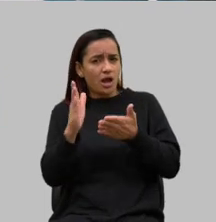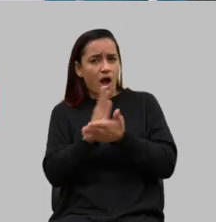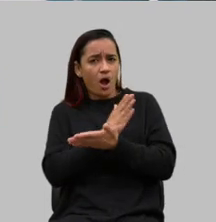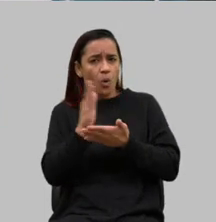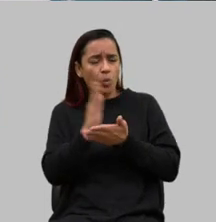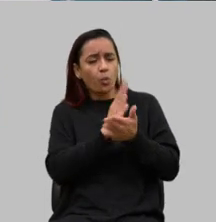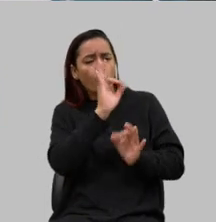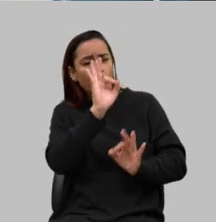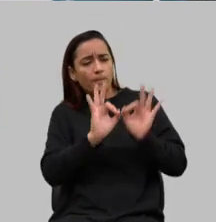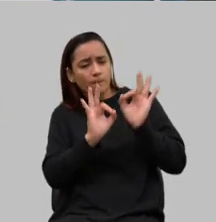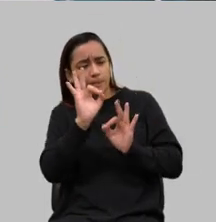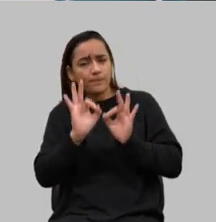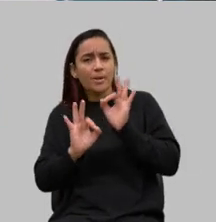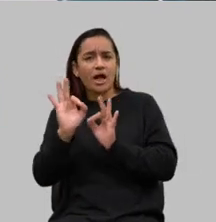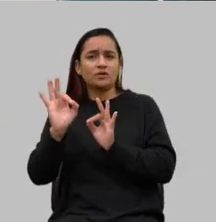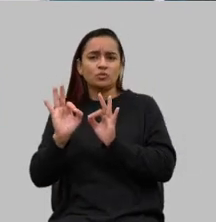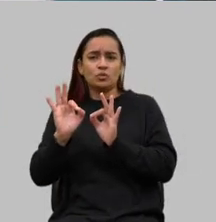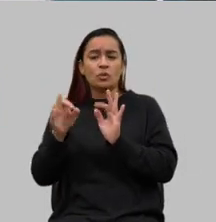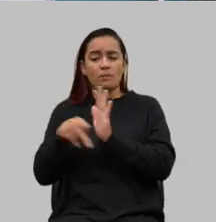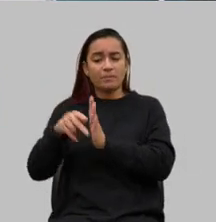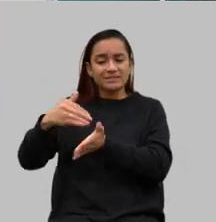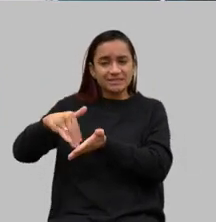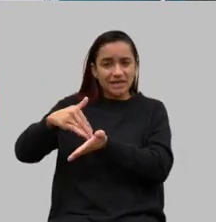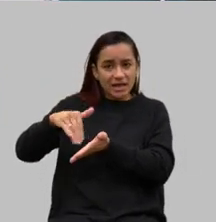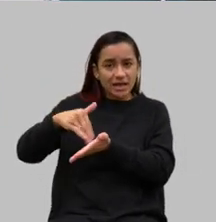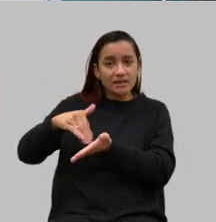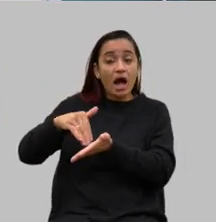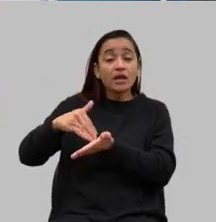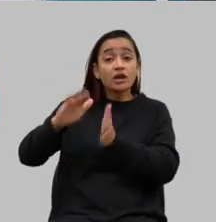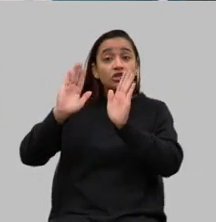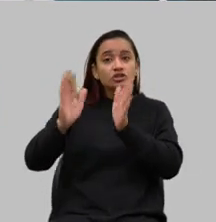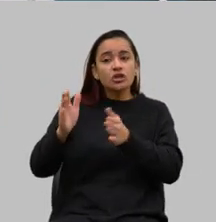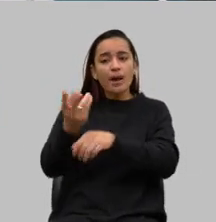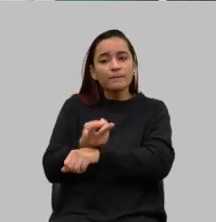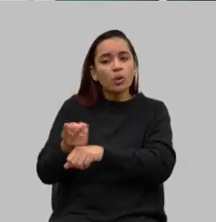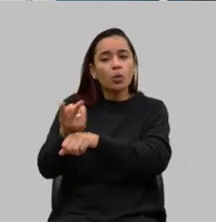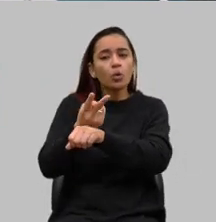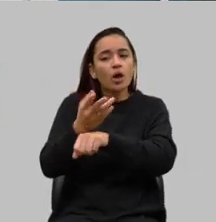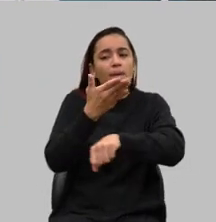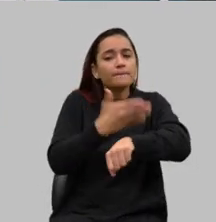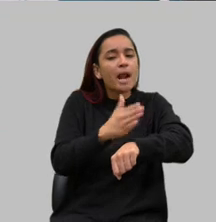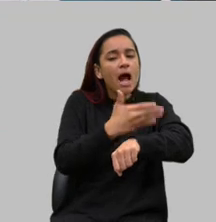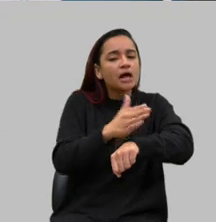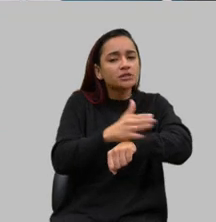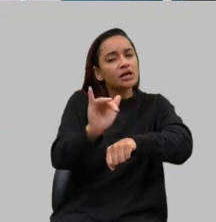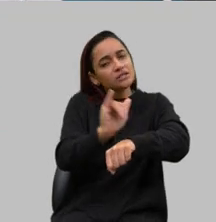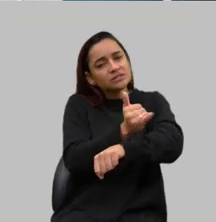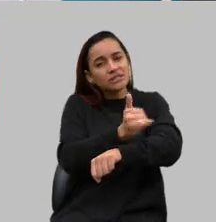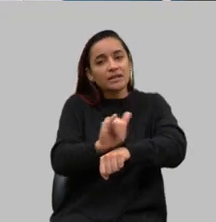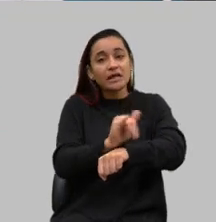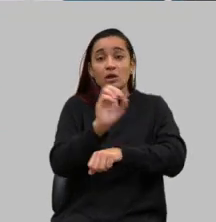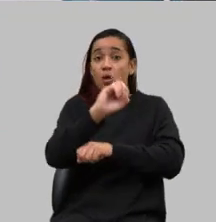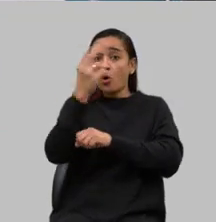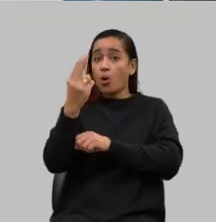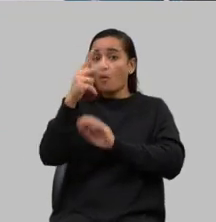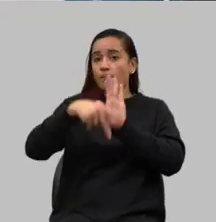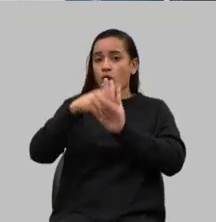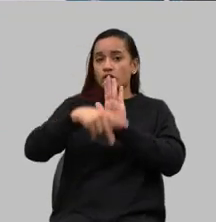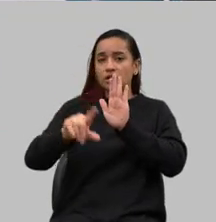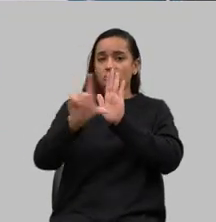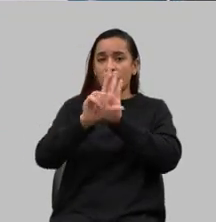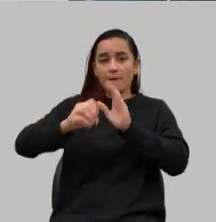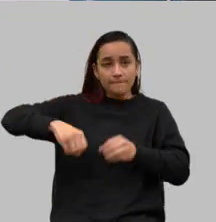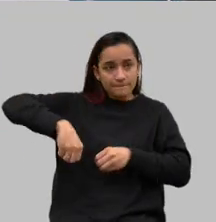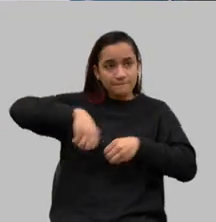eh que a secretaria né vai buscar executar ou mandar um projeto de lei paraa Assembleia eh de um plano de